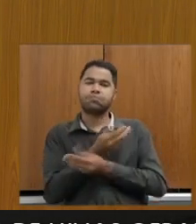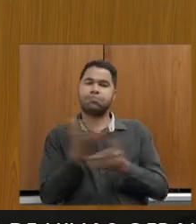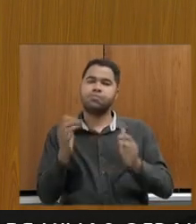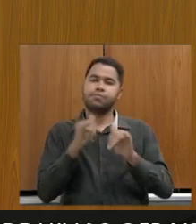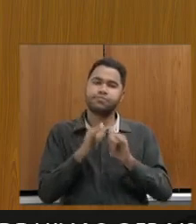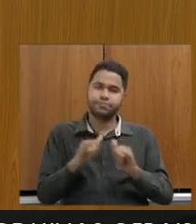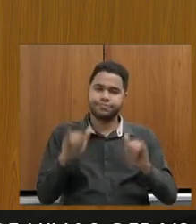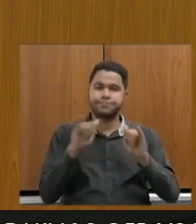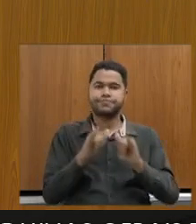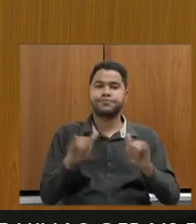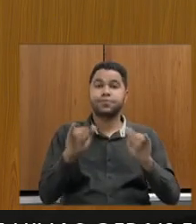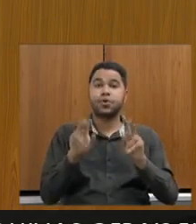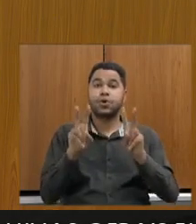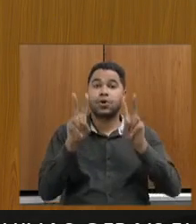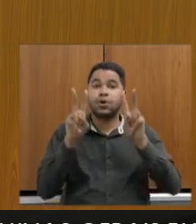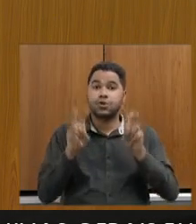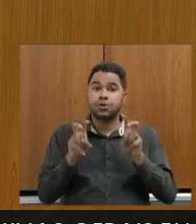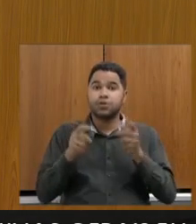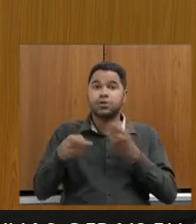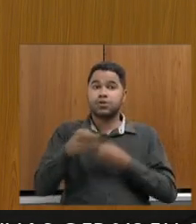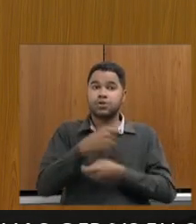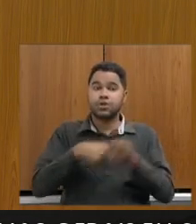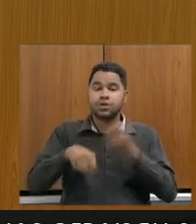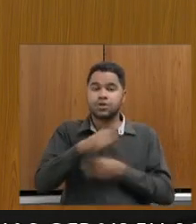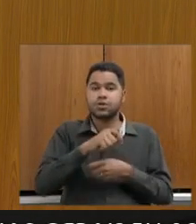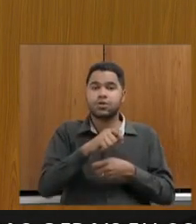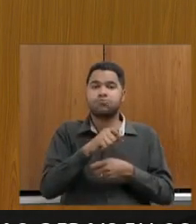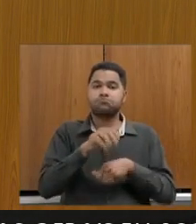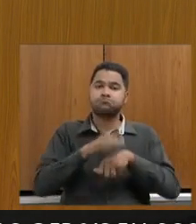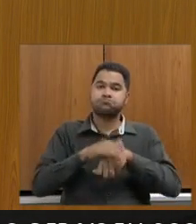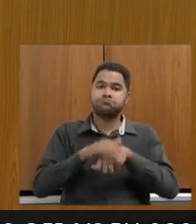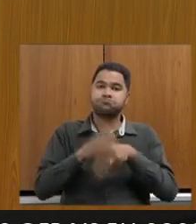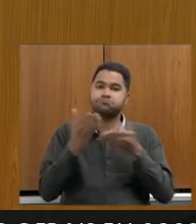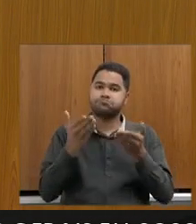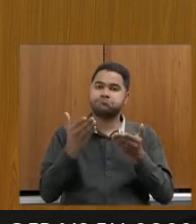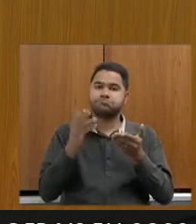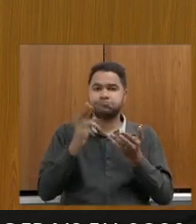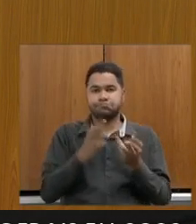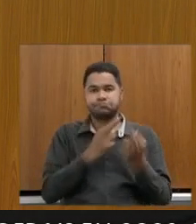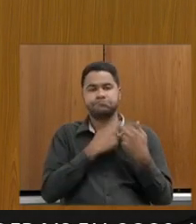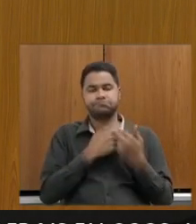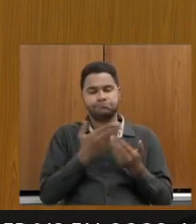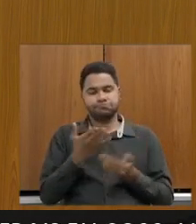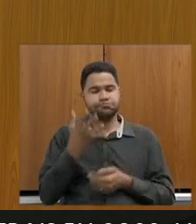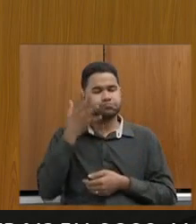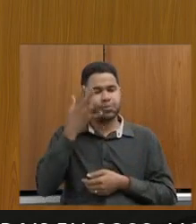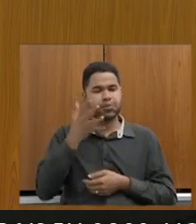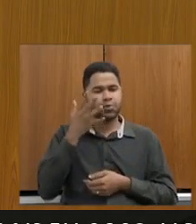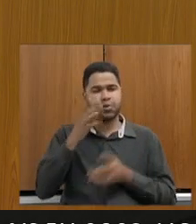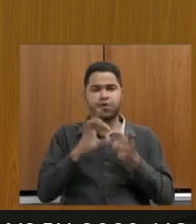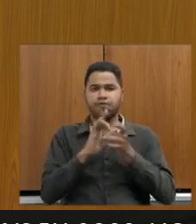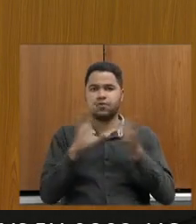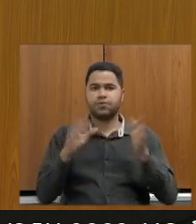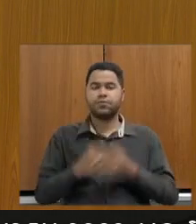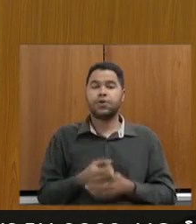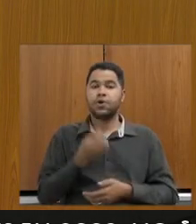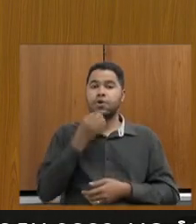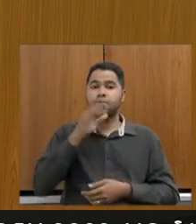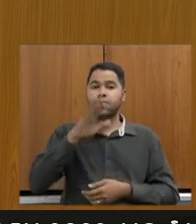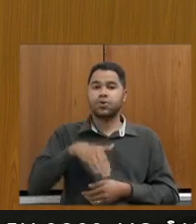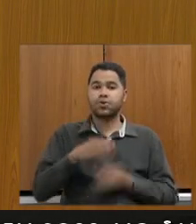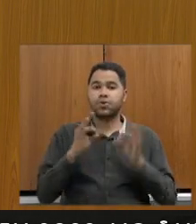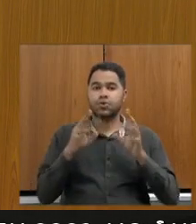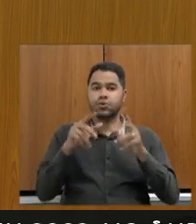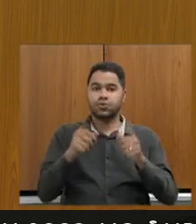as informações sobre a gestão da pasta que vossa não está frente mostrar essa palavra fica à vontade é boa tarde a todos